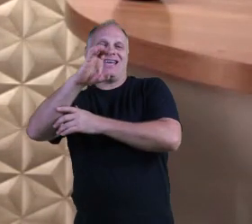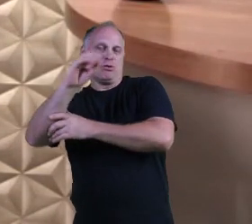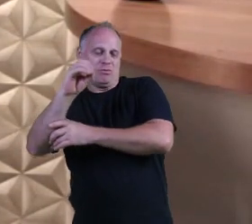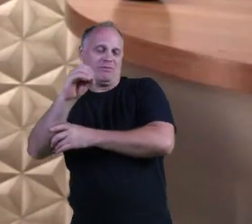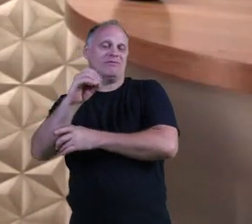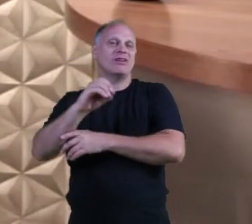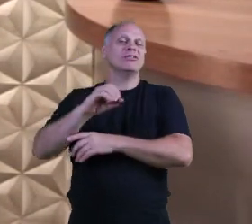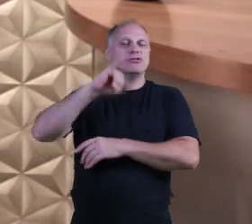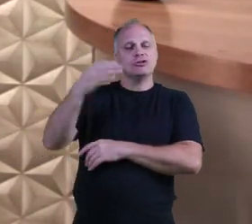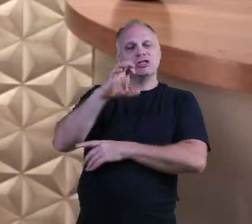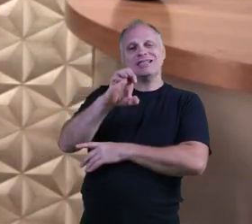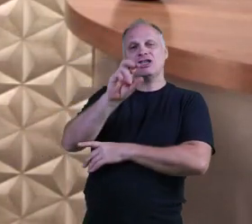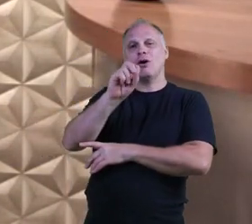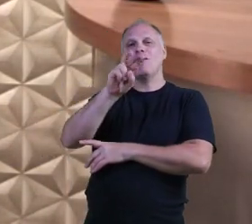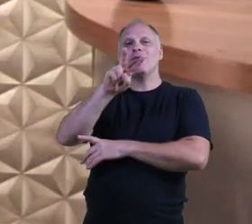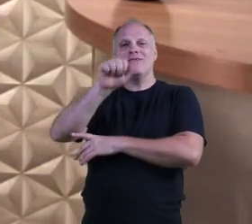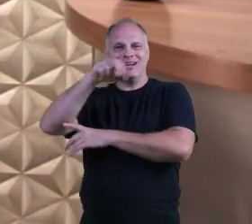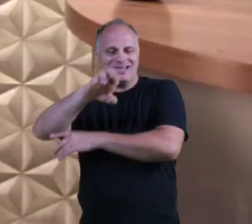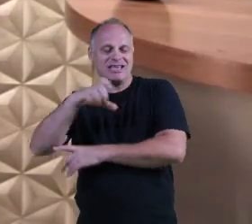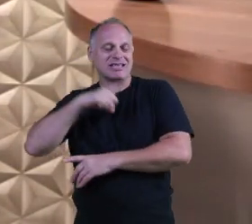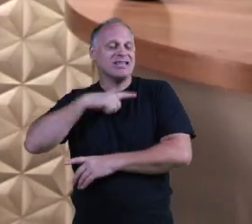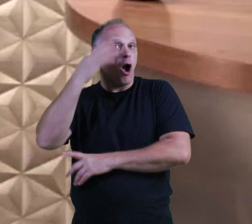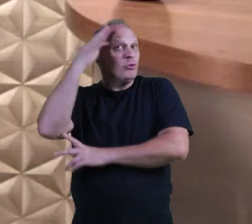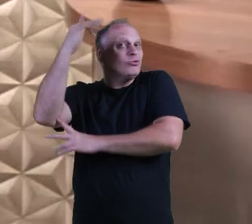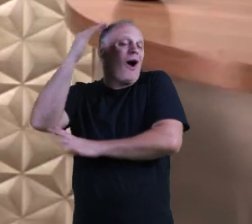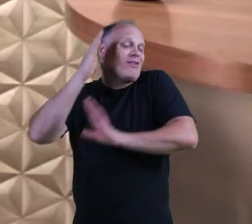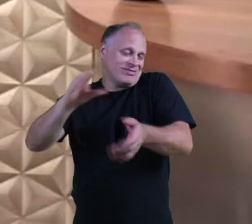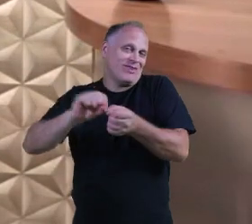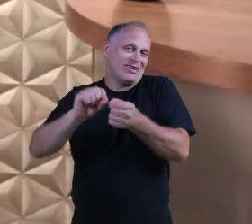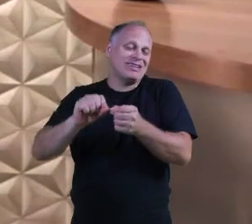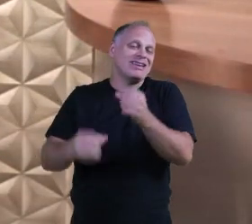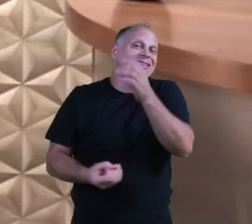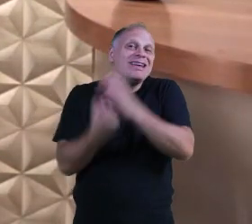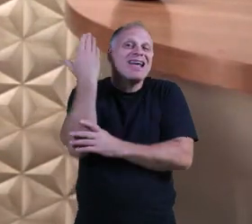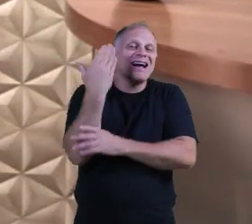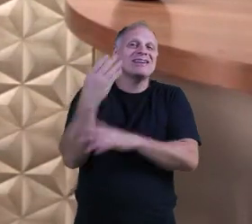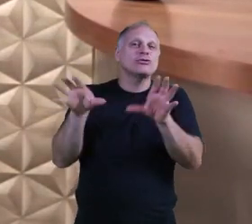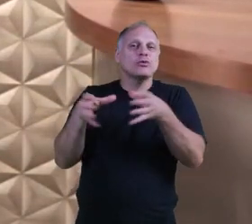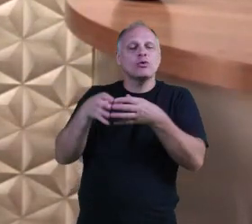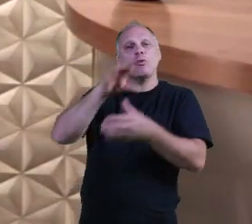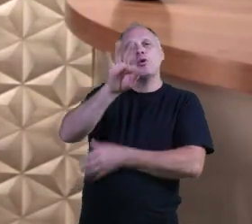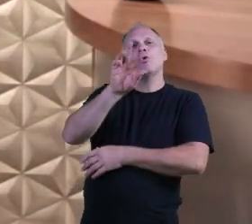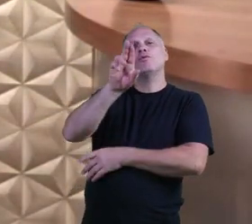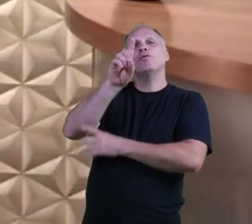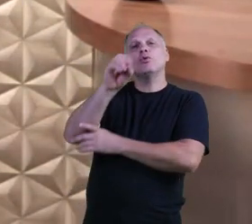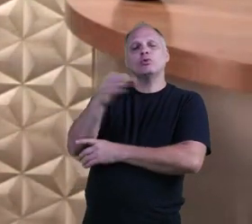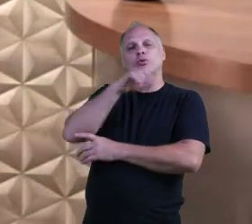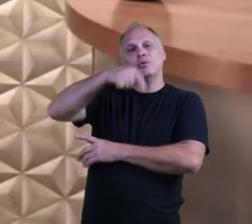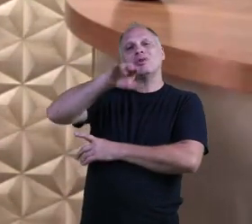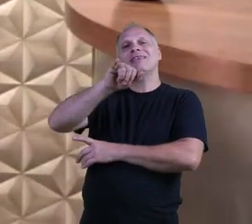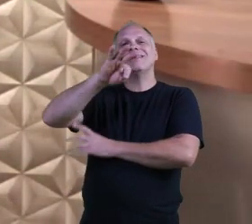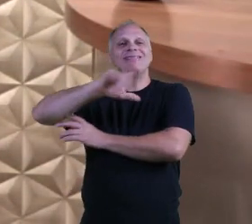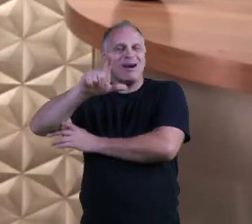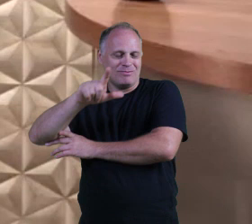comigo. Eu tive um prazer de várias pessoas, tanto as pessoas que até hoje frequentam o meu bar,